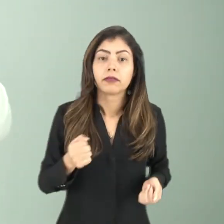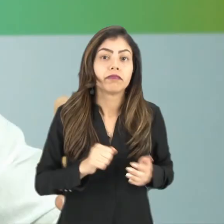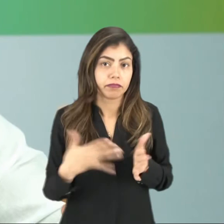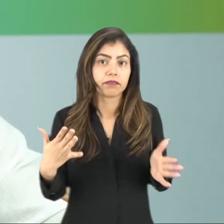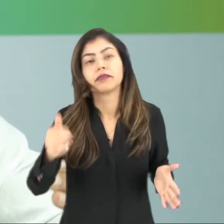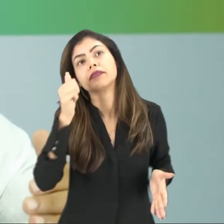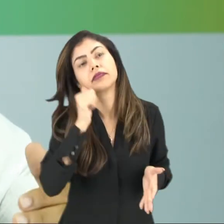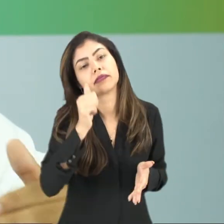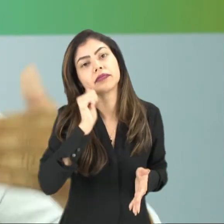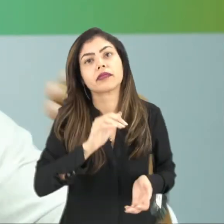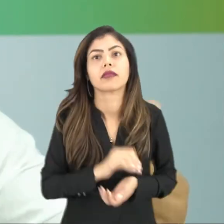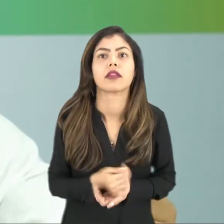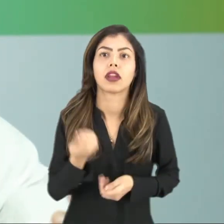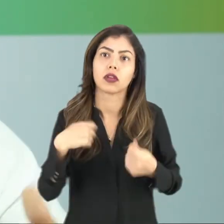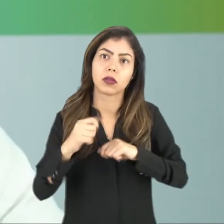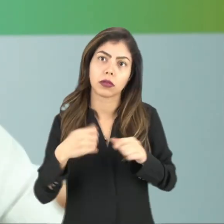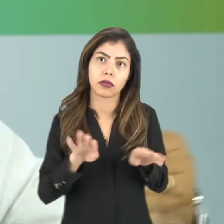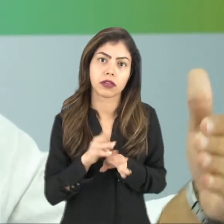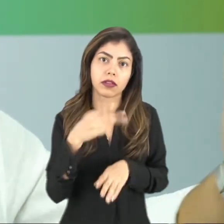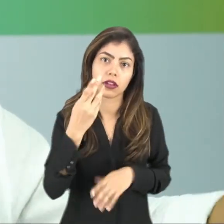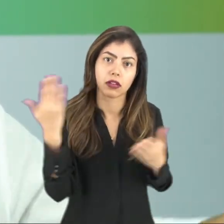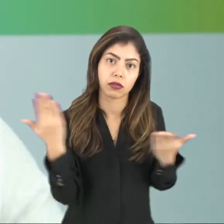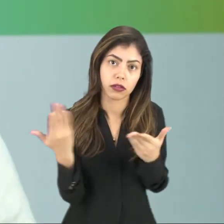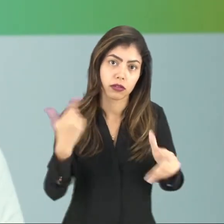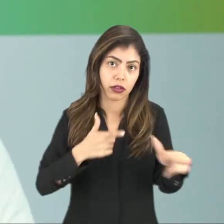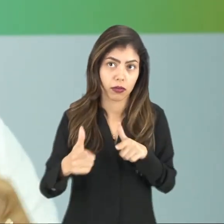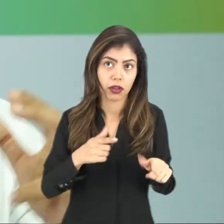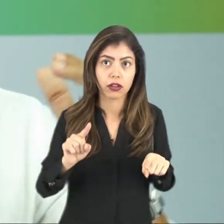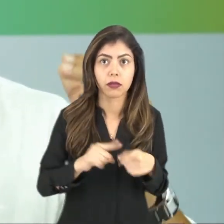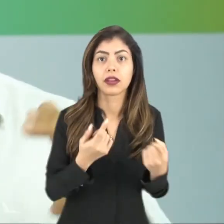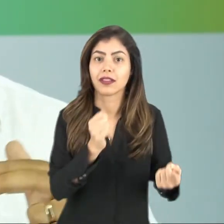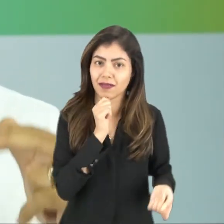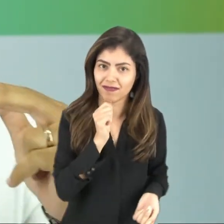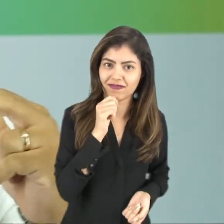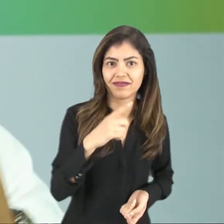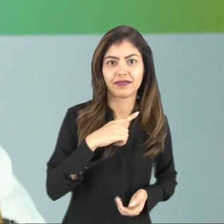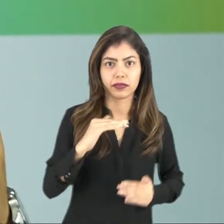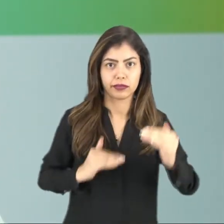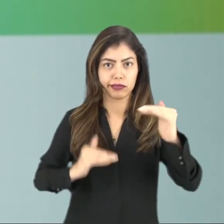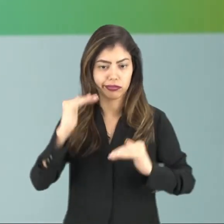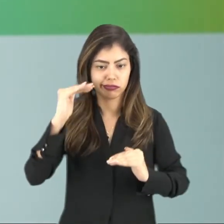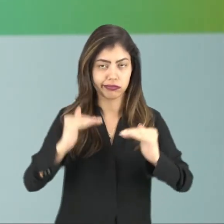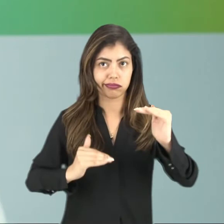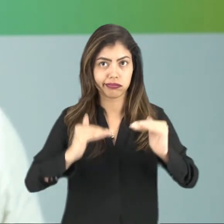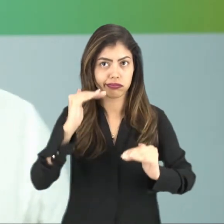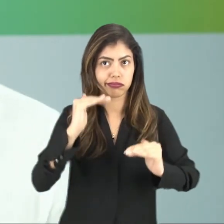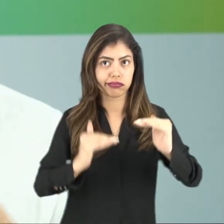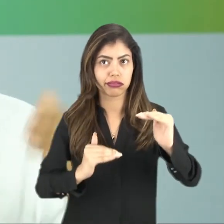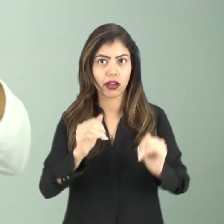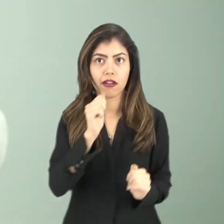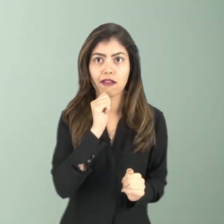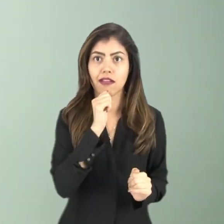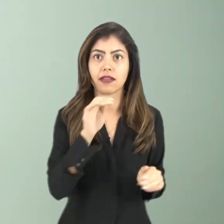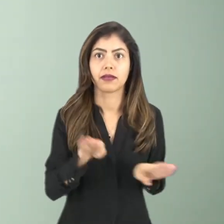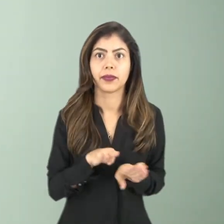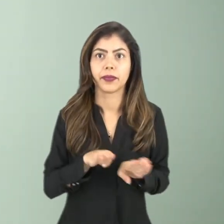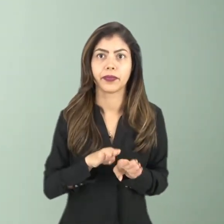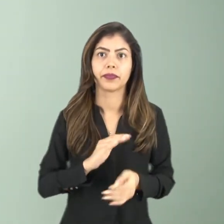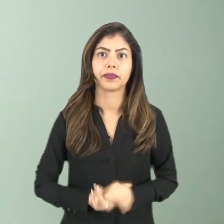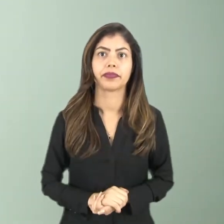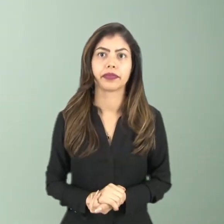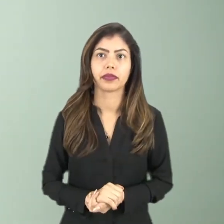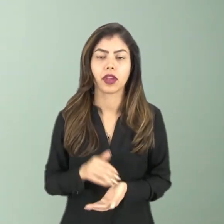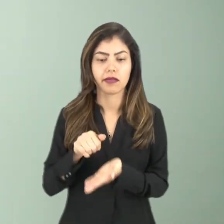mulher, economicamente falando, nos níveis de trabalho, mas a gente ainda existe uma disparidade, tá, em setores econômicos.